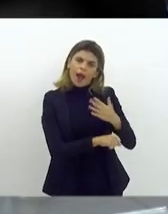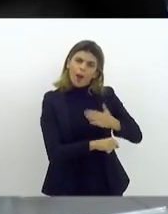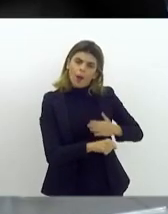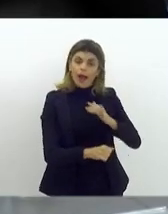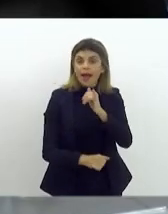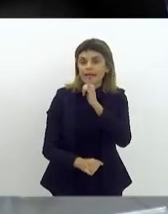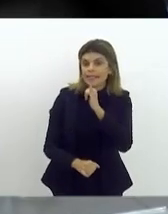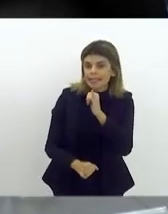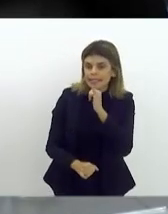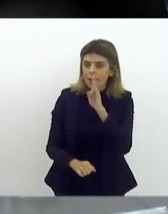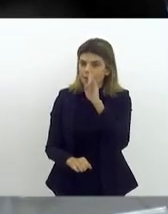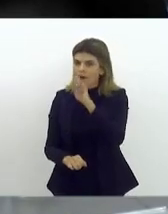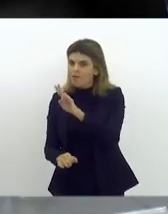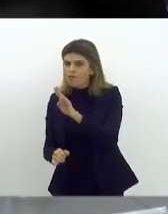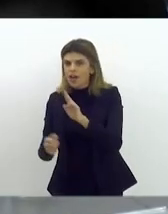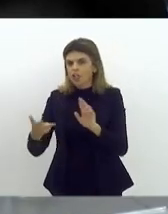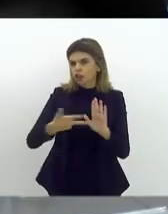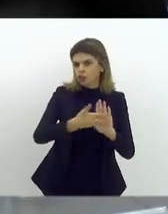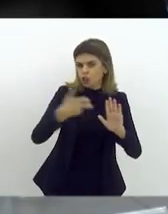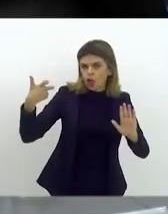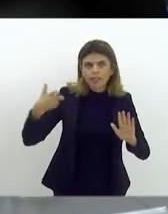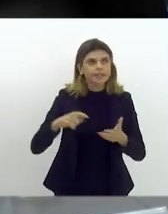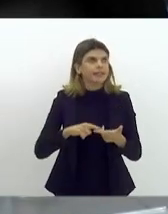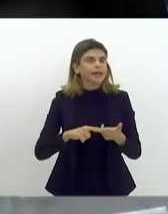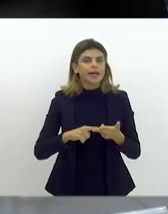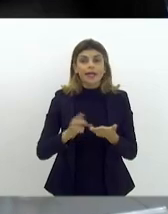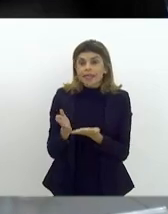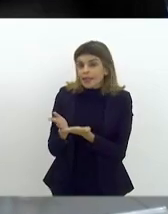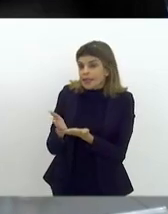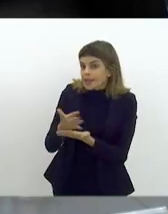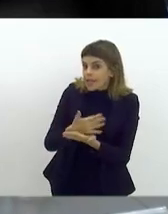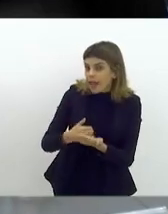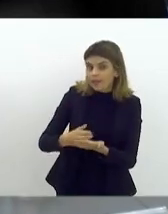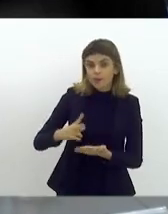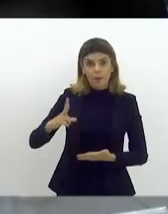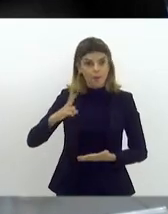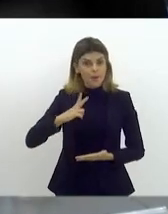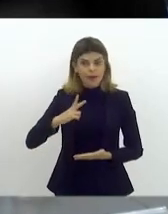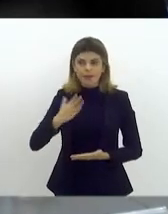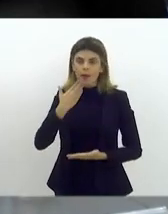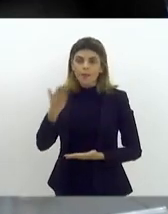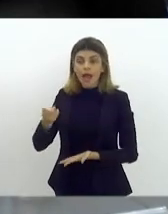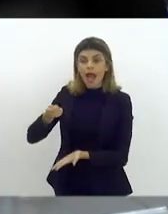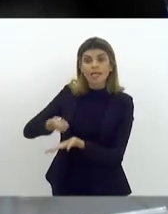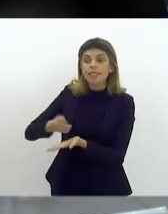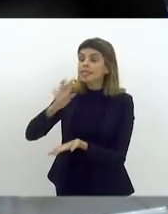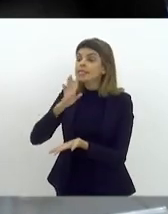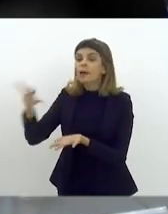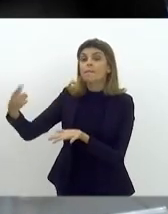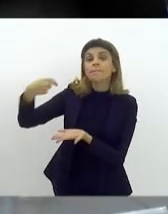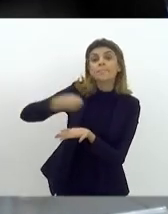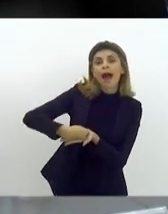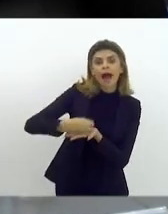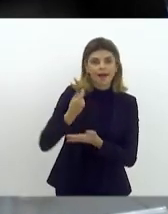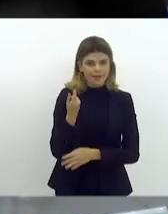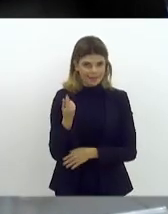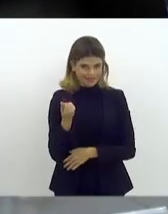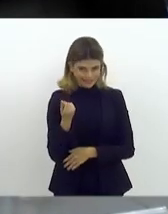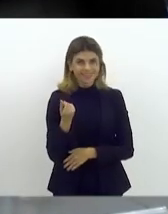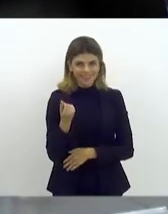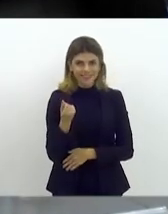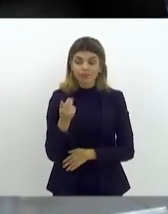ah depois vai ver uma extorsão vamos pegar sei lá dados pessoais e solicitar ali exigir né o pagamento de uma quantia